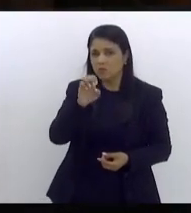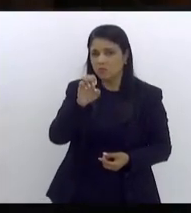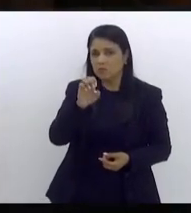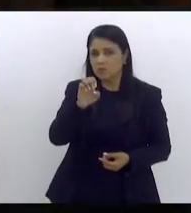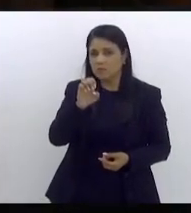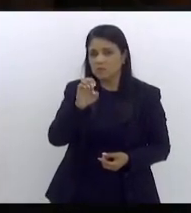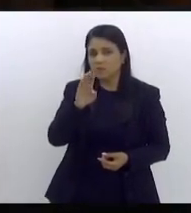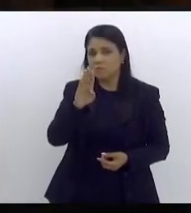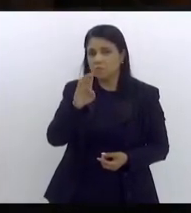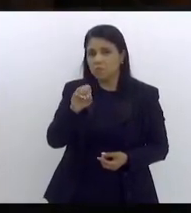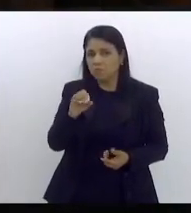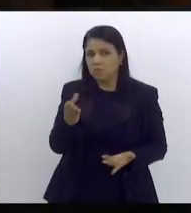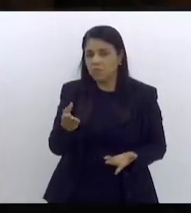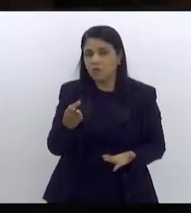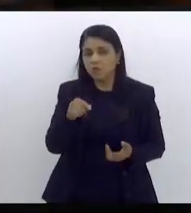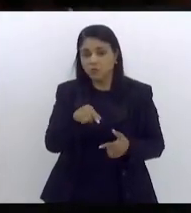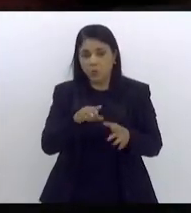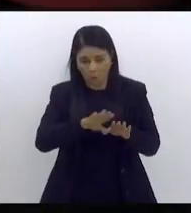egum, né?